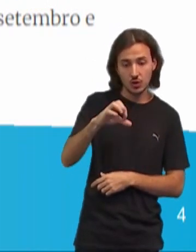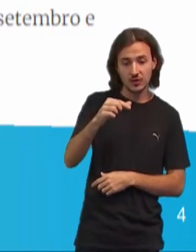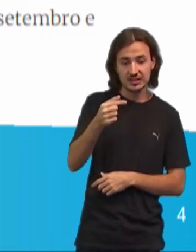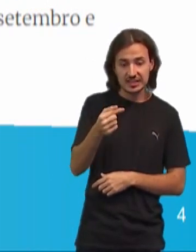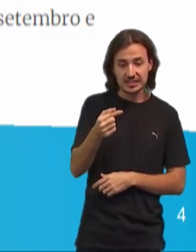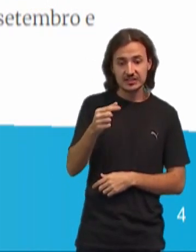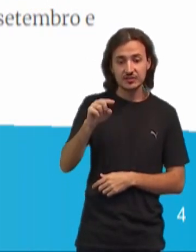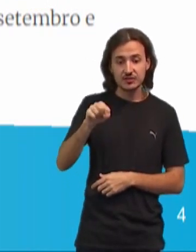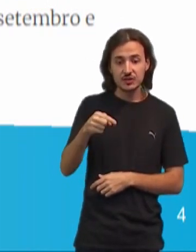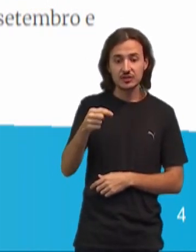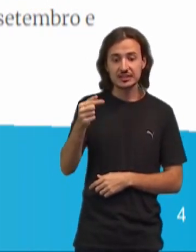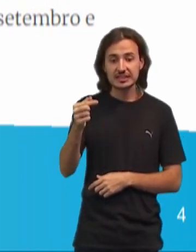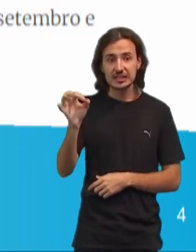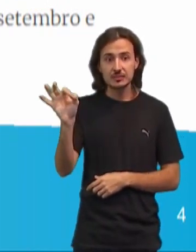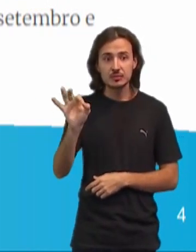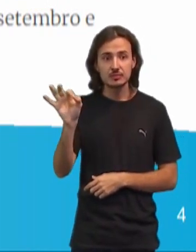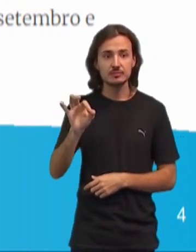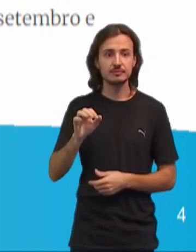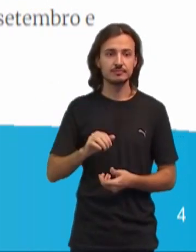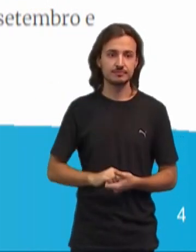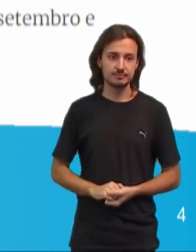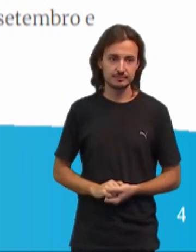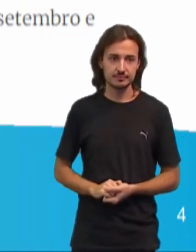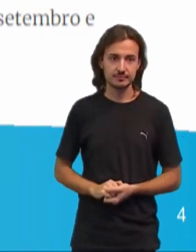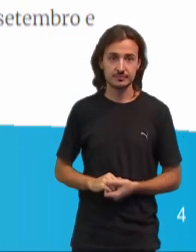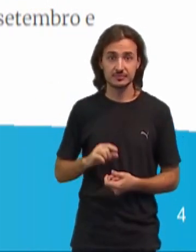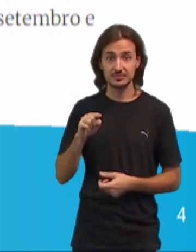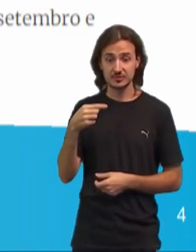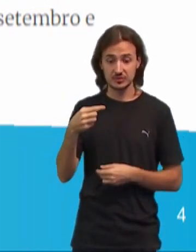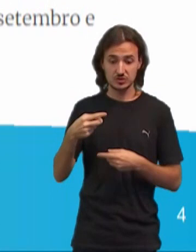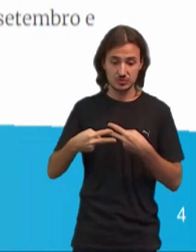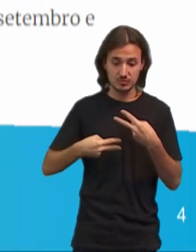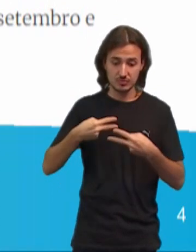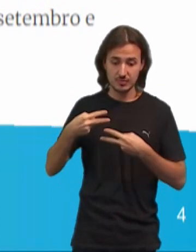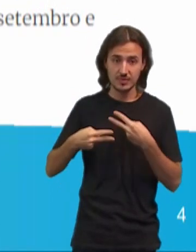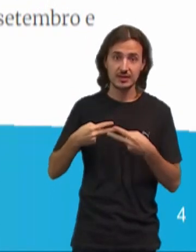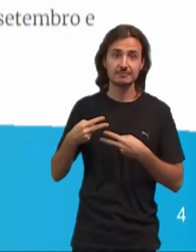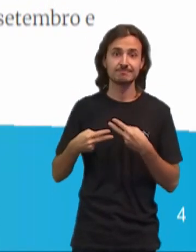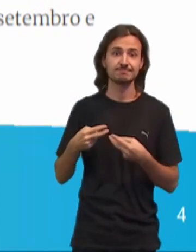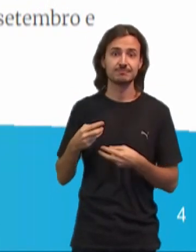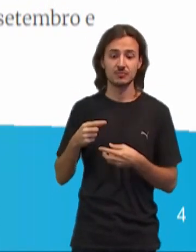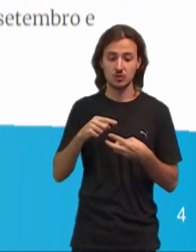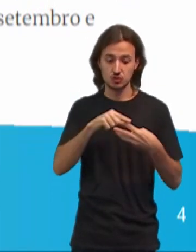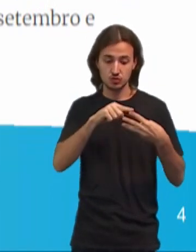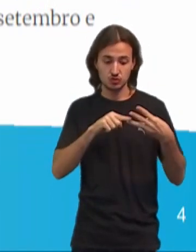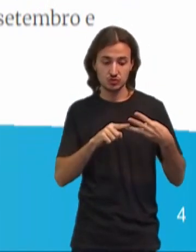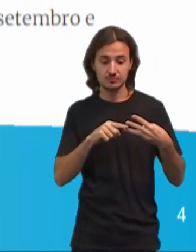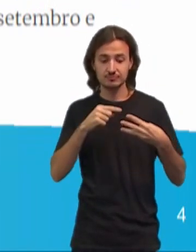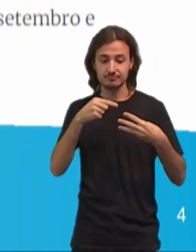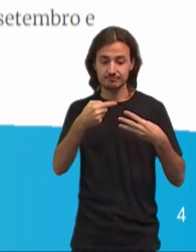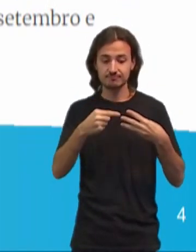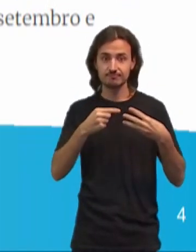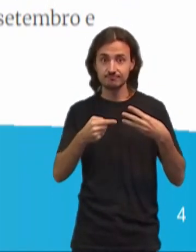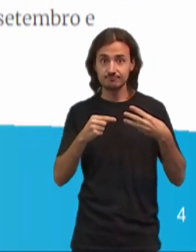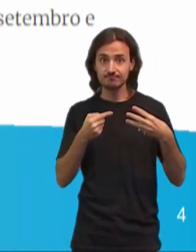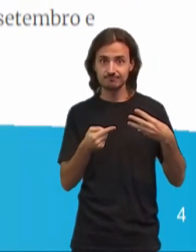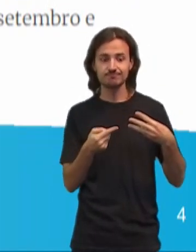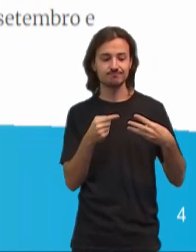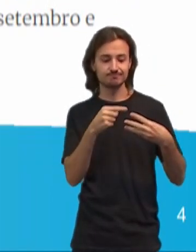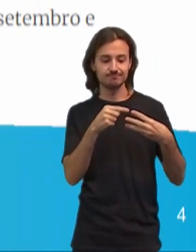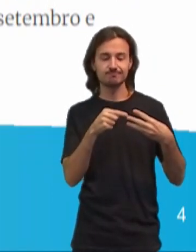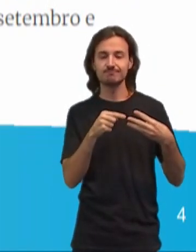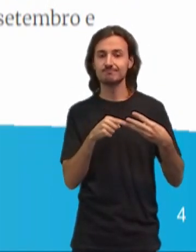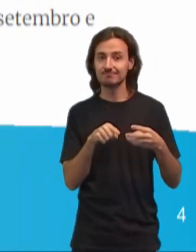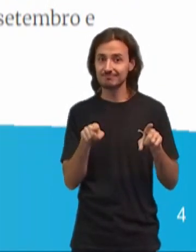97,17%. Nos 3 bimestres seguintes, a situação se agravou, com despesas sendo maiores que as receitas correntes, chegando